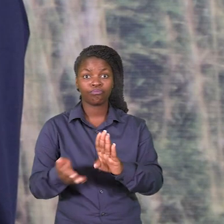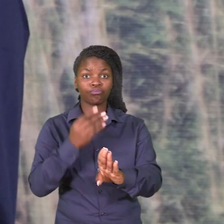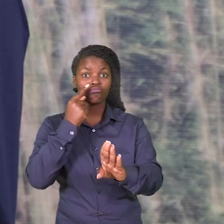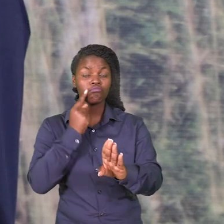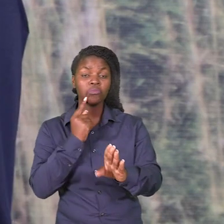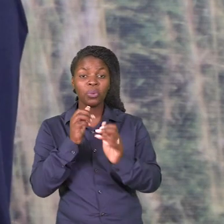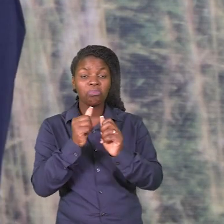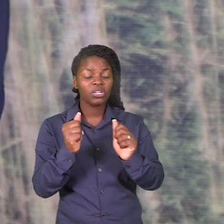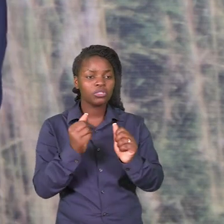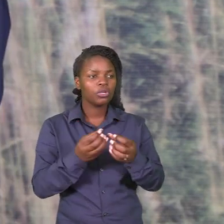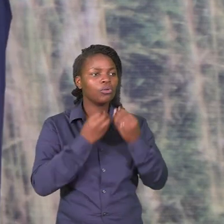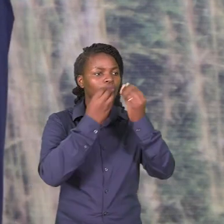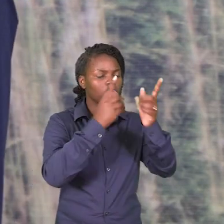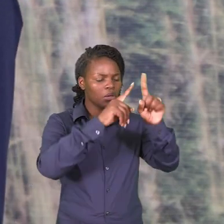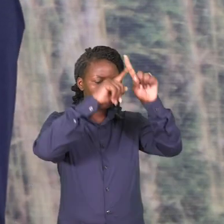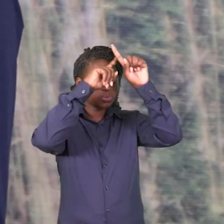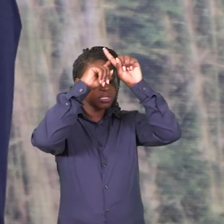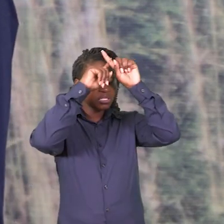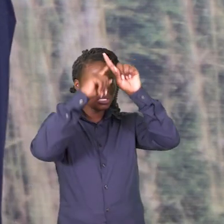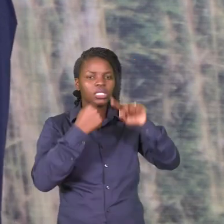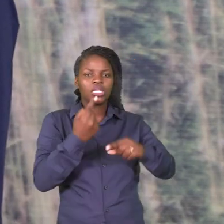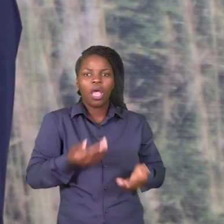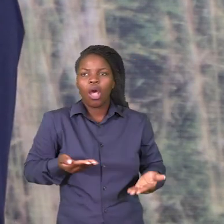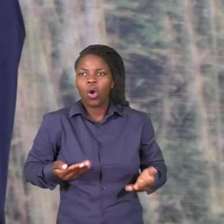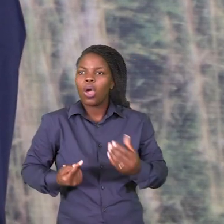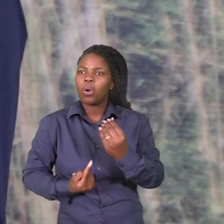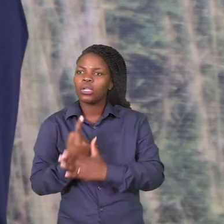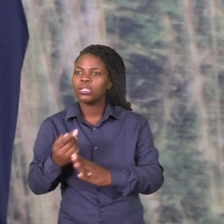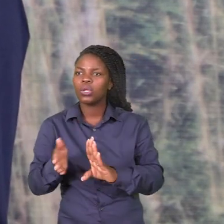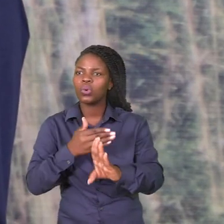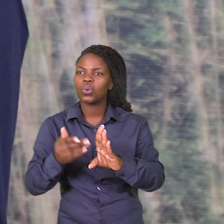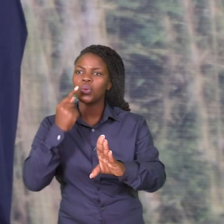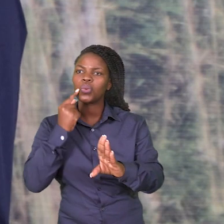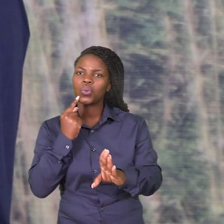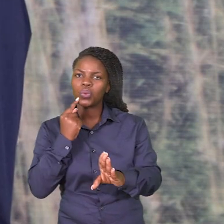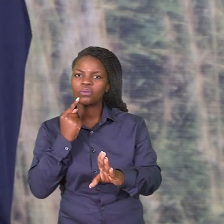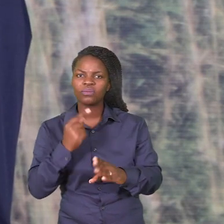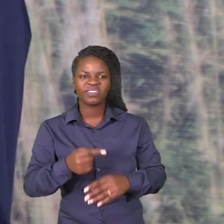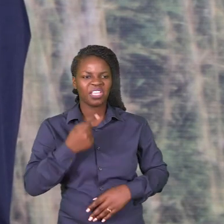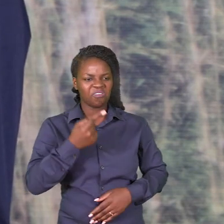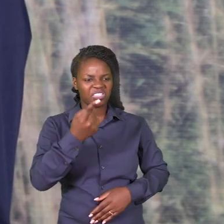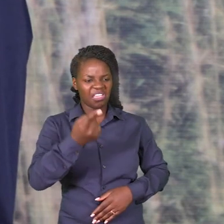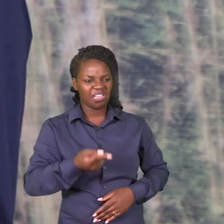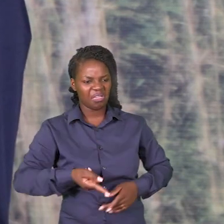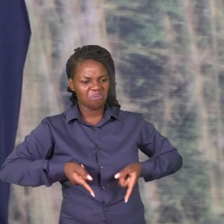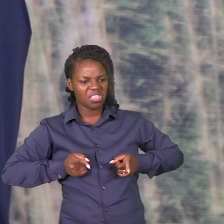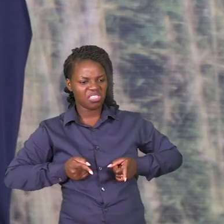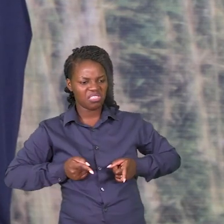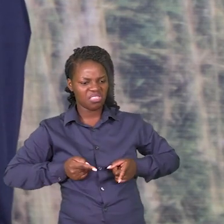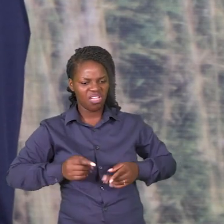assédio sexual agora assito sexual faz parte da violação sexual já é uma violação sexual eu sofri assito sexual agora ali na esquina e o polícia vai dizer mas